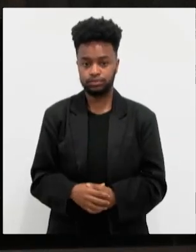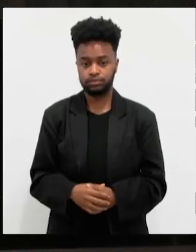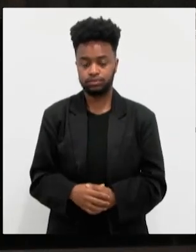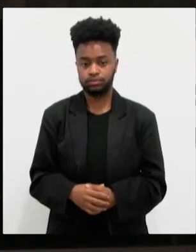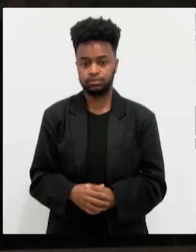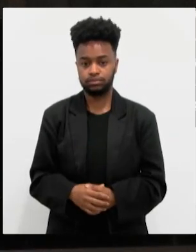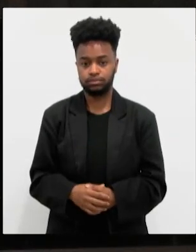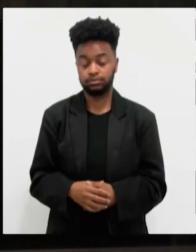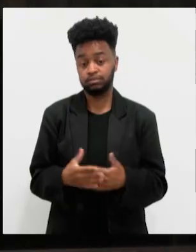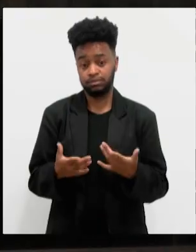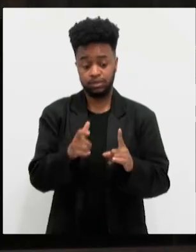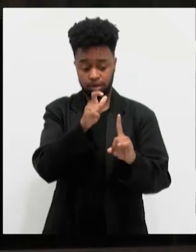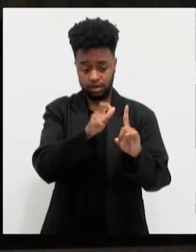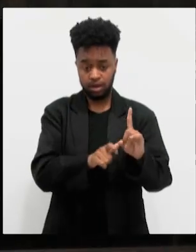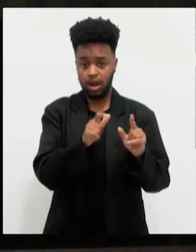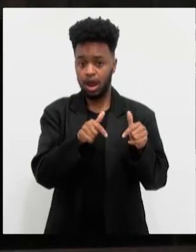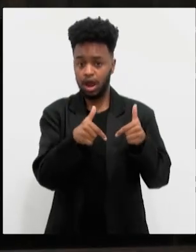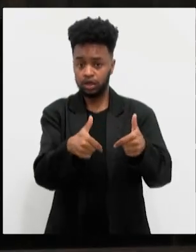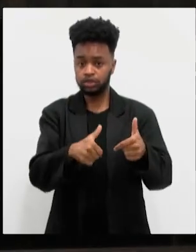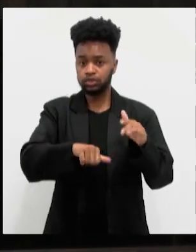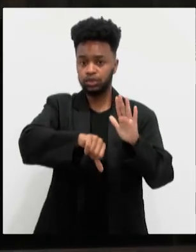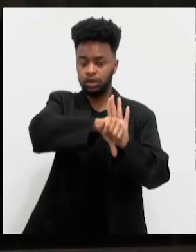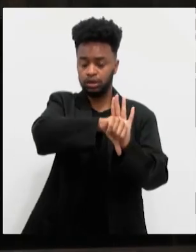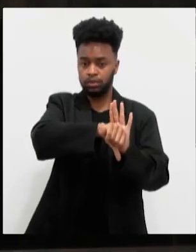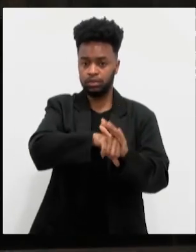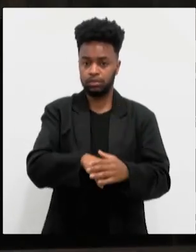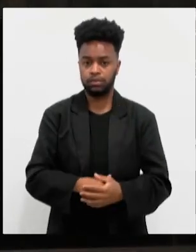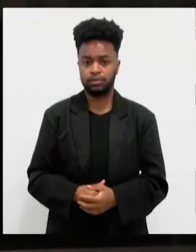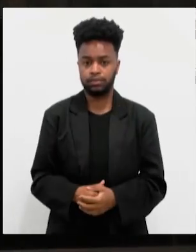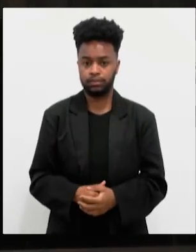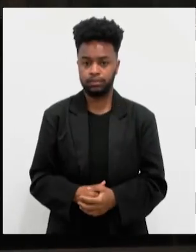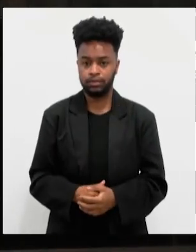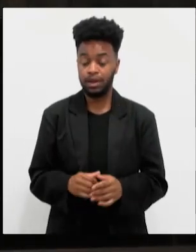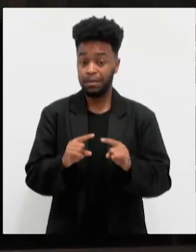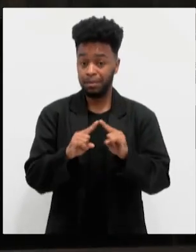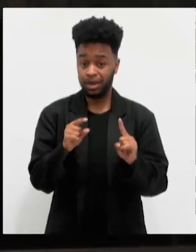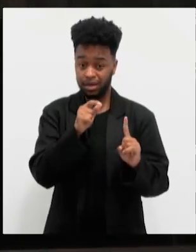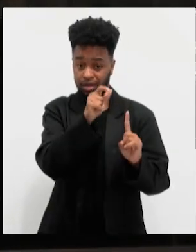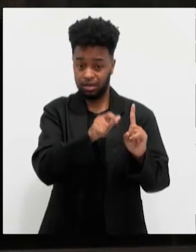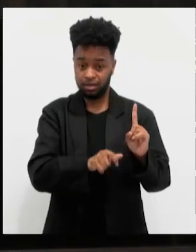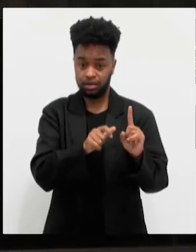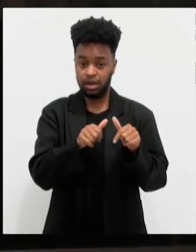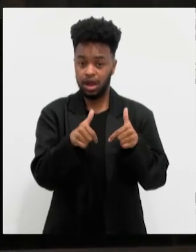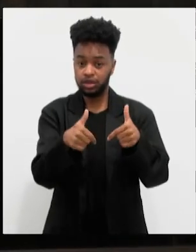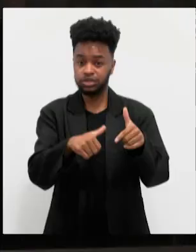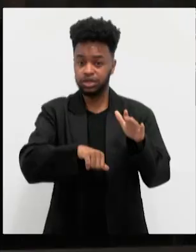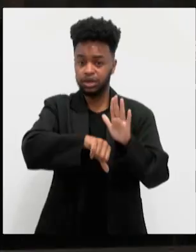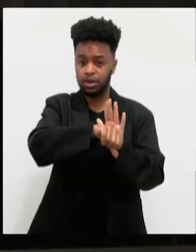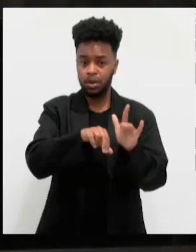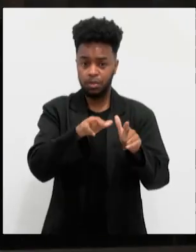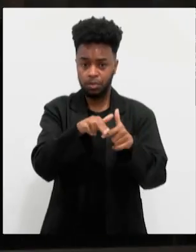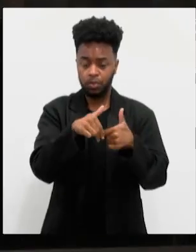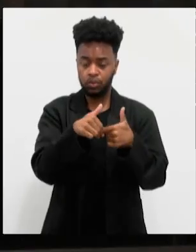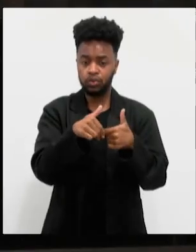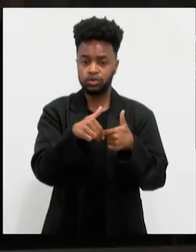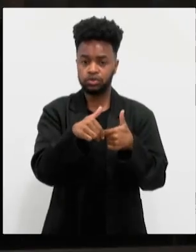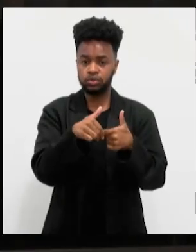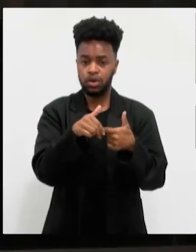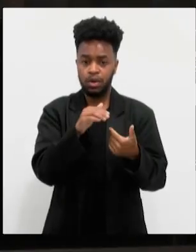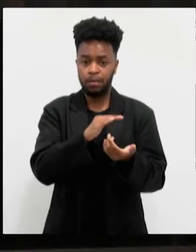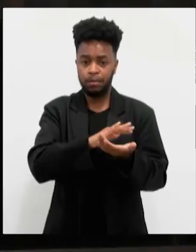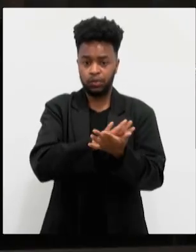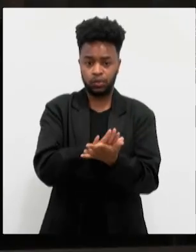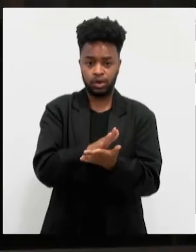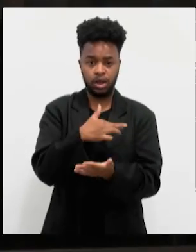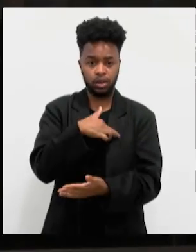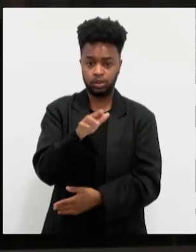Esse sujeito é um criminoso. Mas ele é um criminoso não apenas por causa da sua intolerância